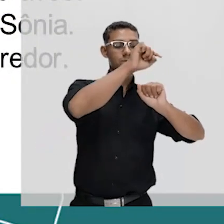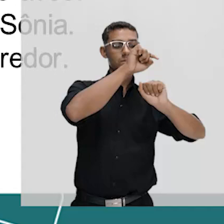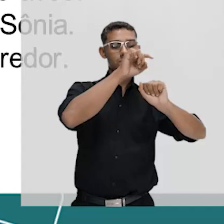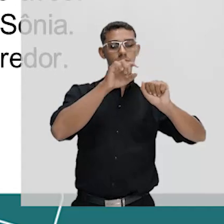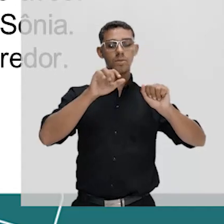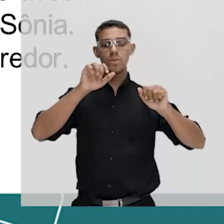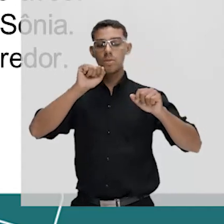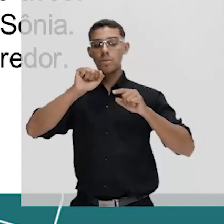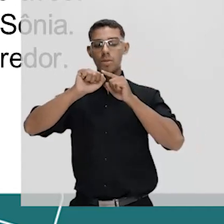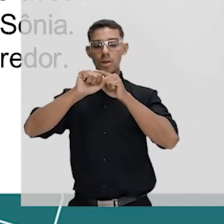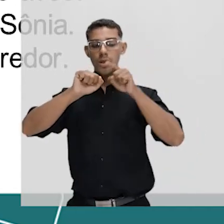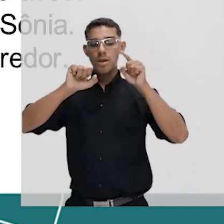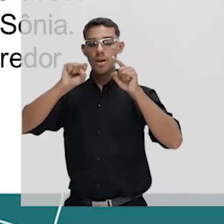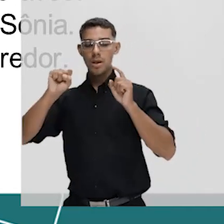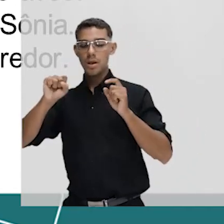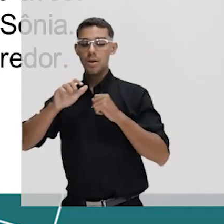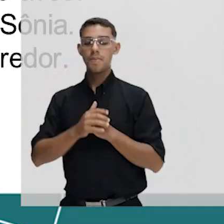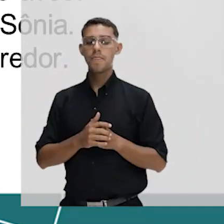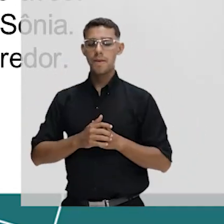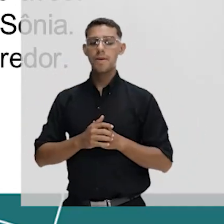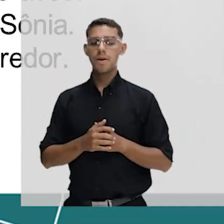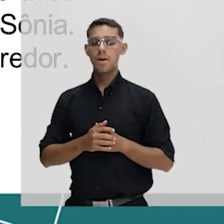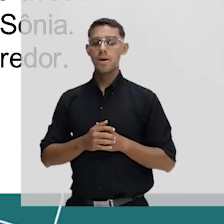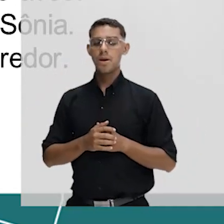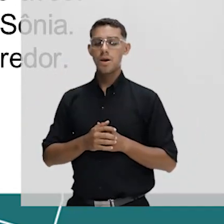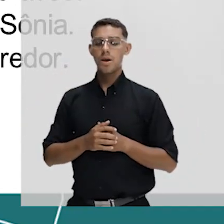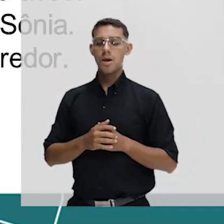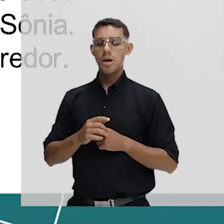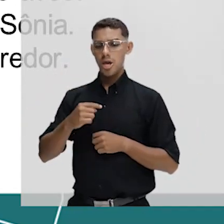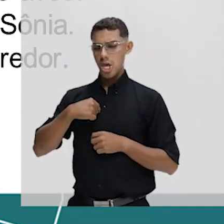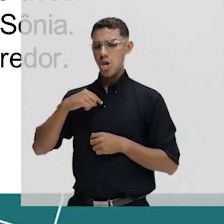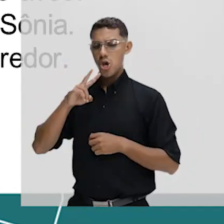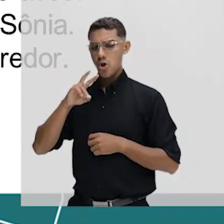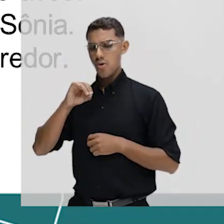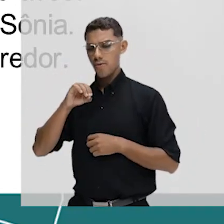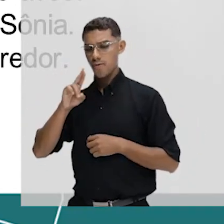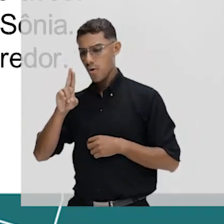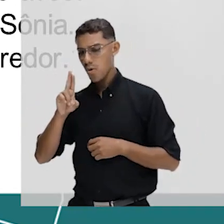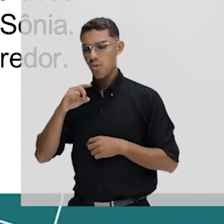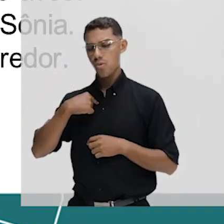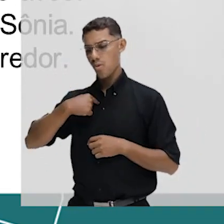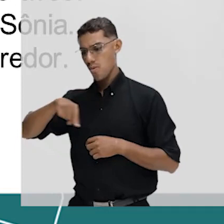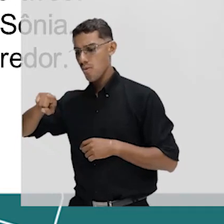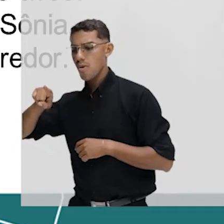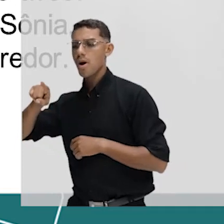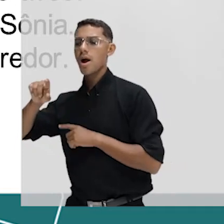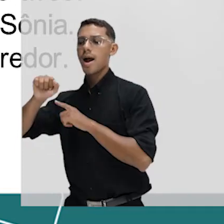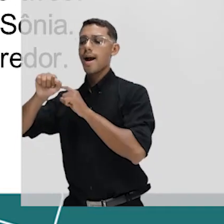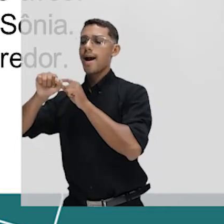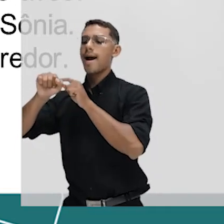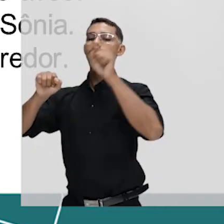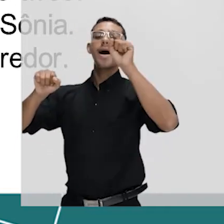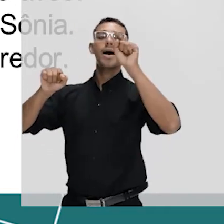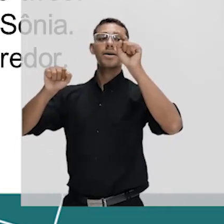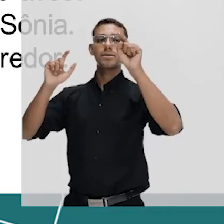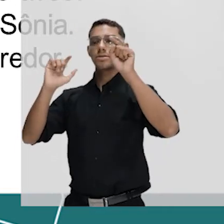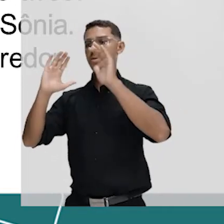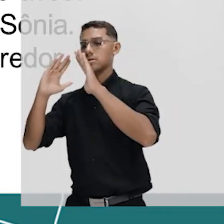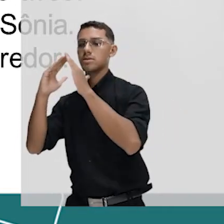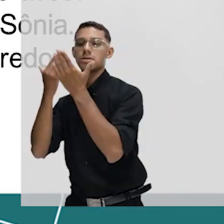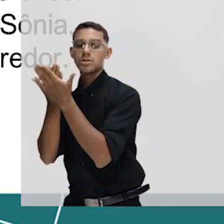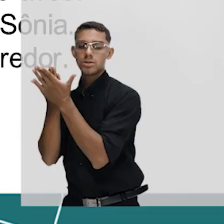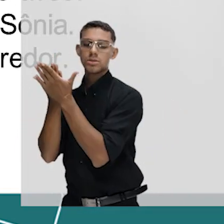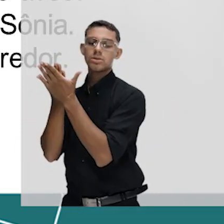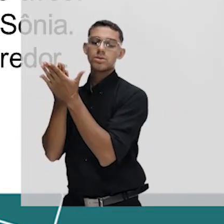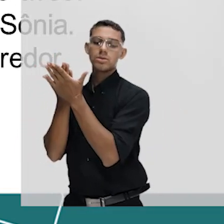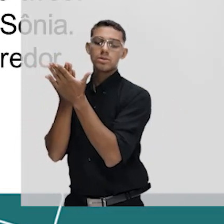plural. Vou à escola todas as manhãs. Quem vai, vai a algum lugar. Então, alguns verbos pedem essa preposição, tá?